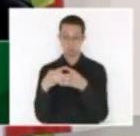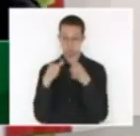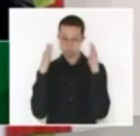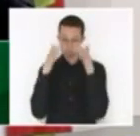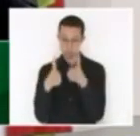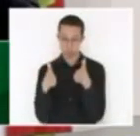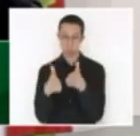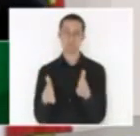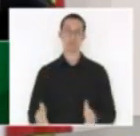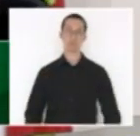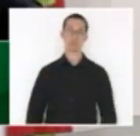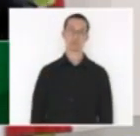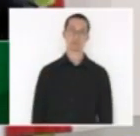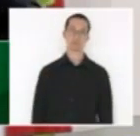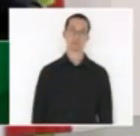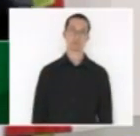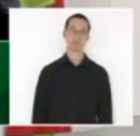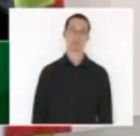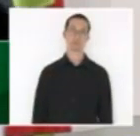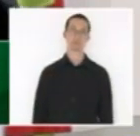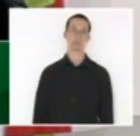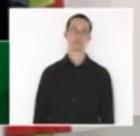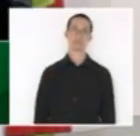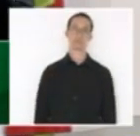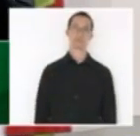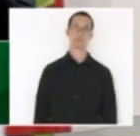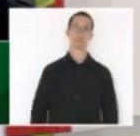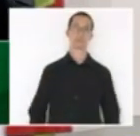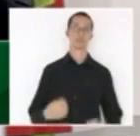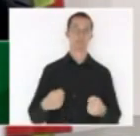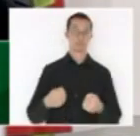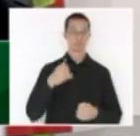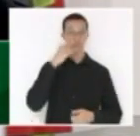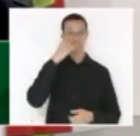O poder público tem que descongestionar,